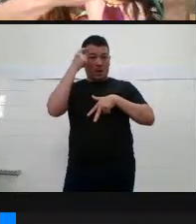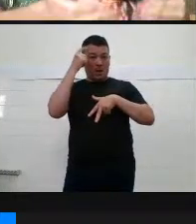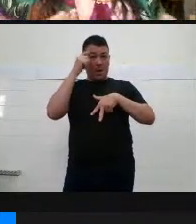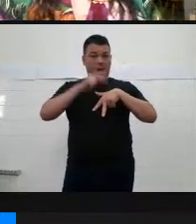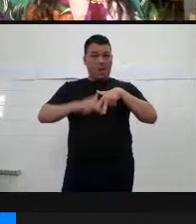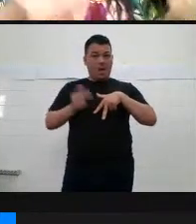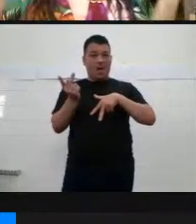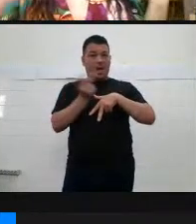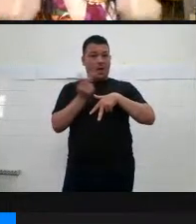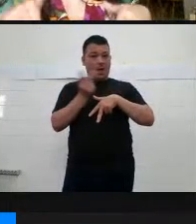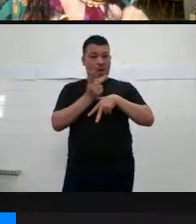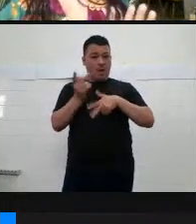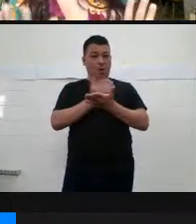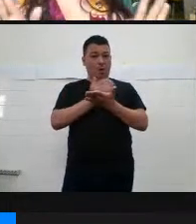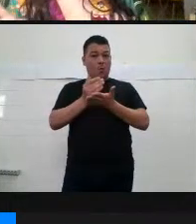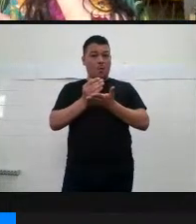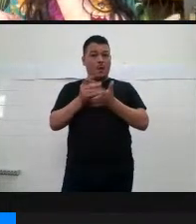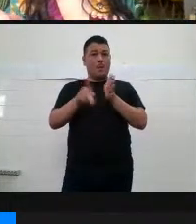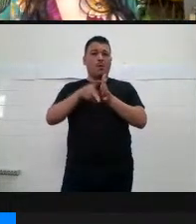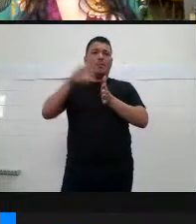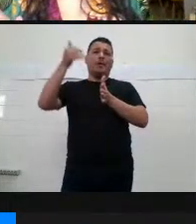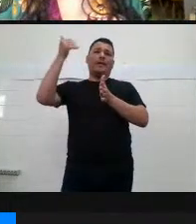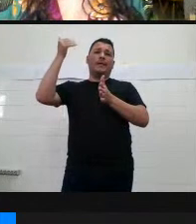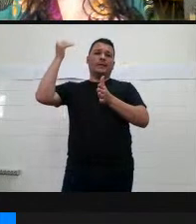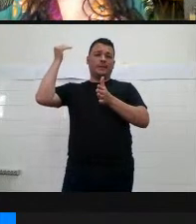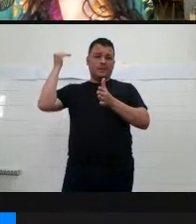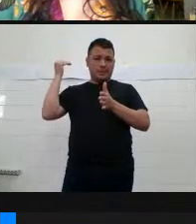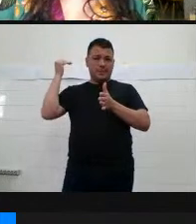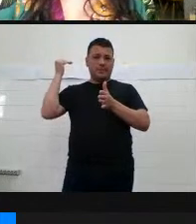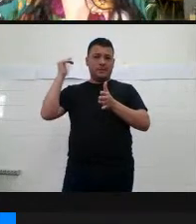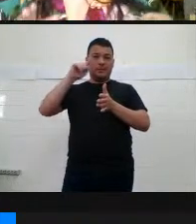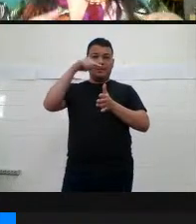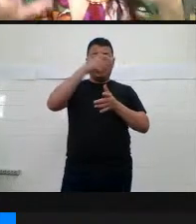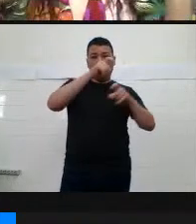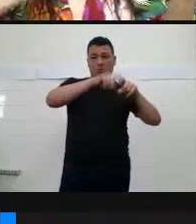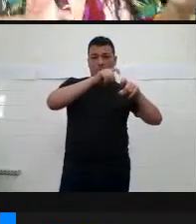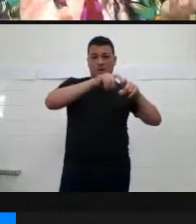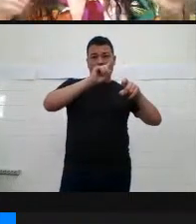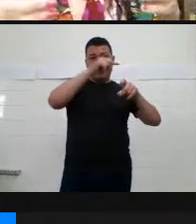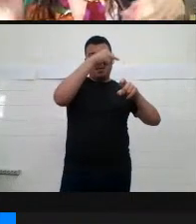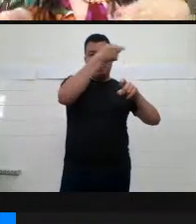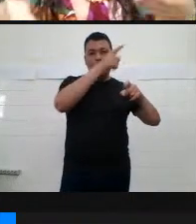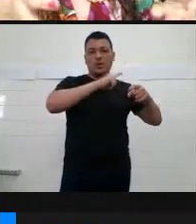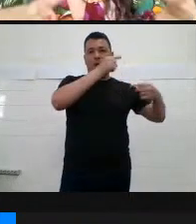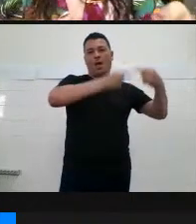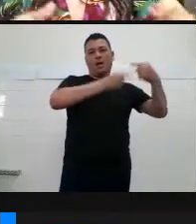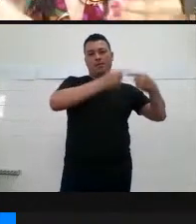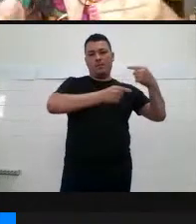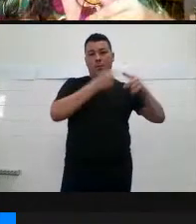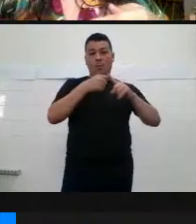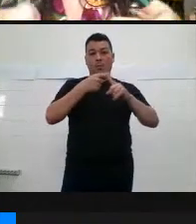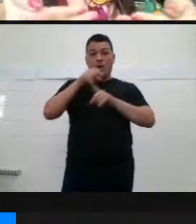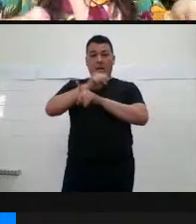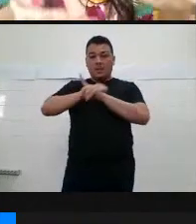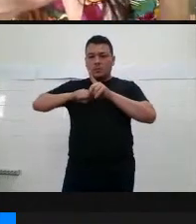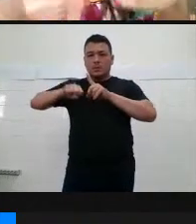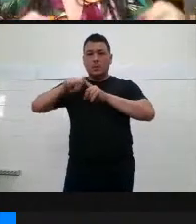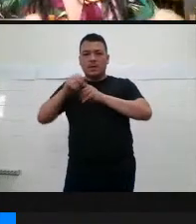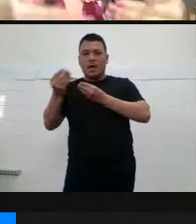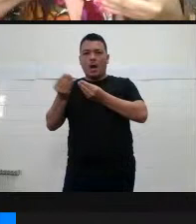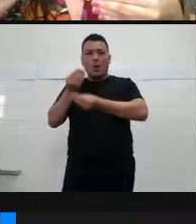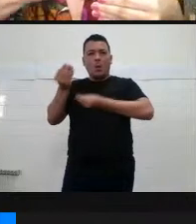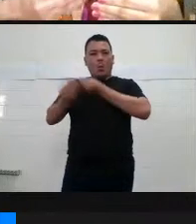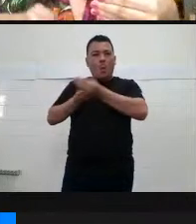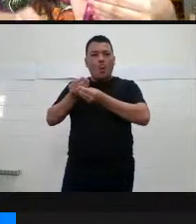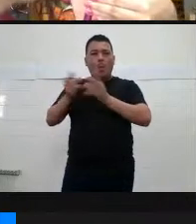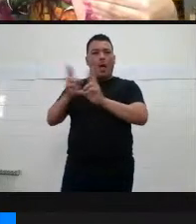gênero nasce bem antes da ideia de sexo, porque é na dinâmica social, né,